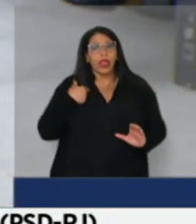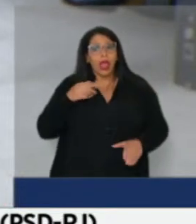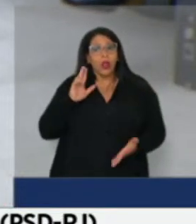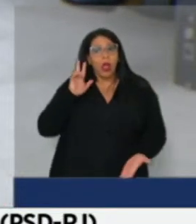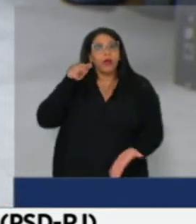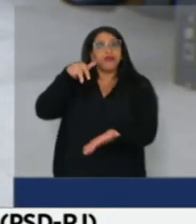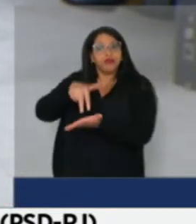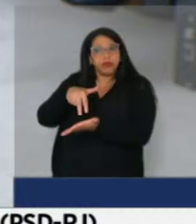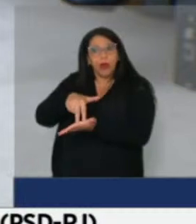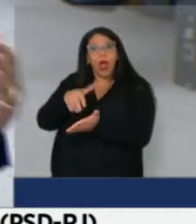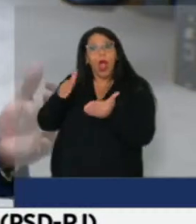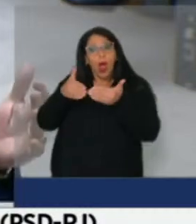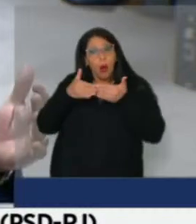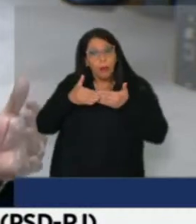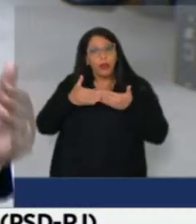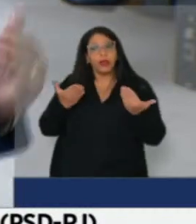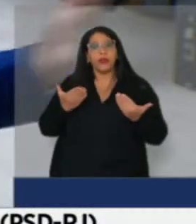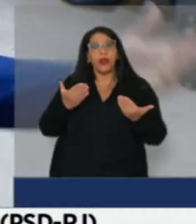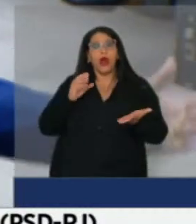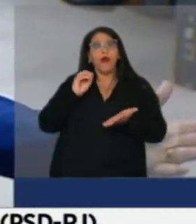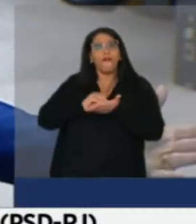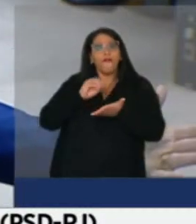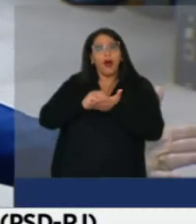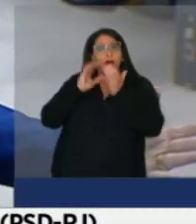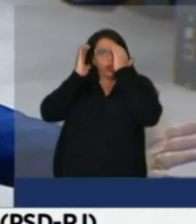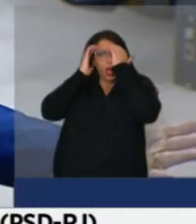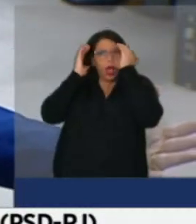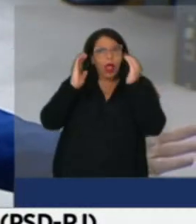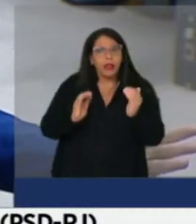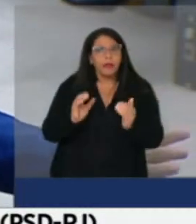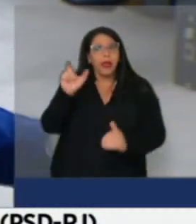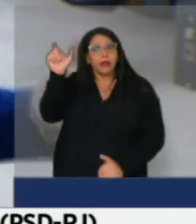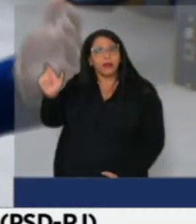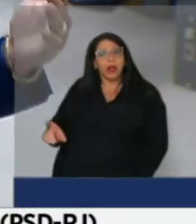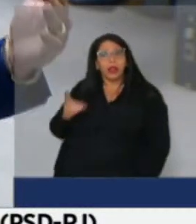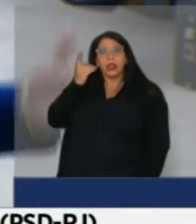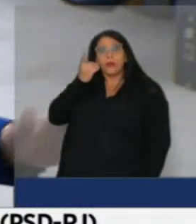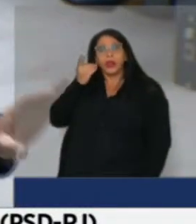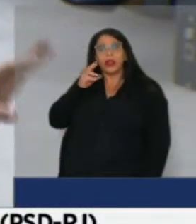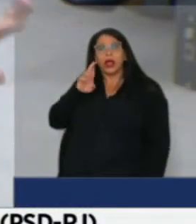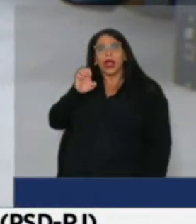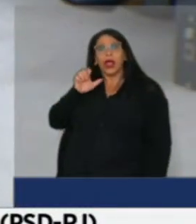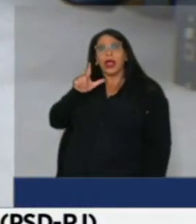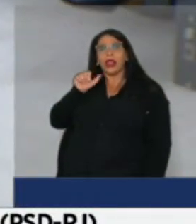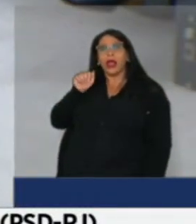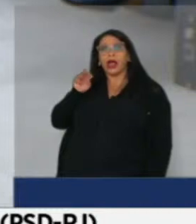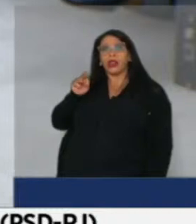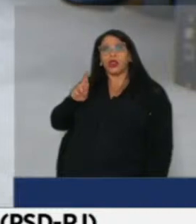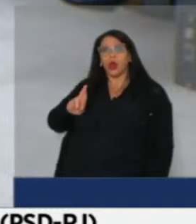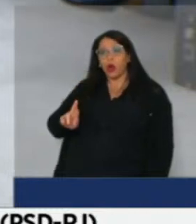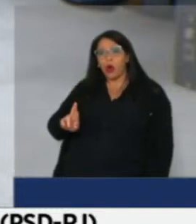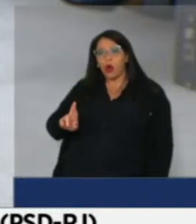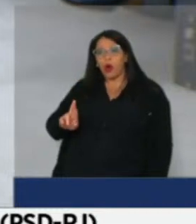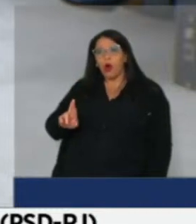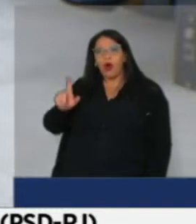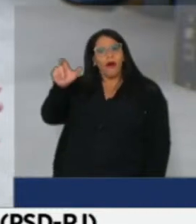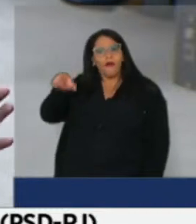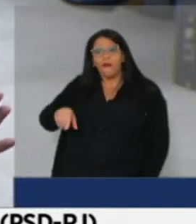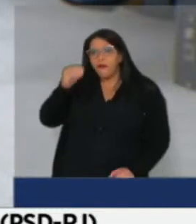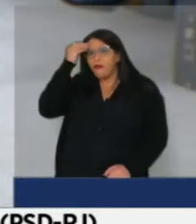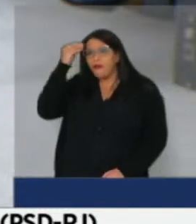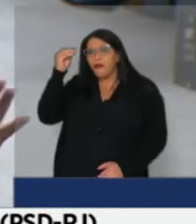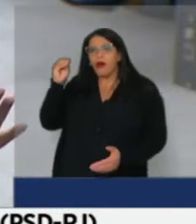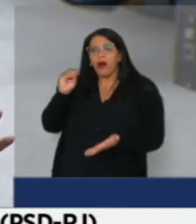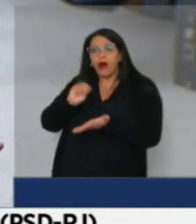entendimento, é, no mínimo, um desprestígio ao relator da matéria. Não, pelo contrário. Não estou nem falando no caso específico. Nesse caso,